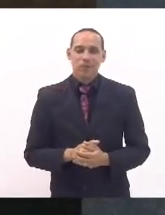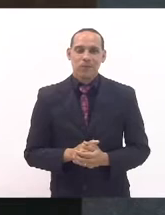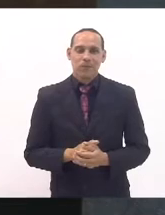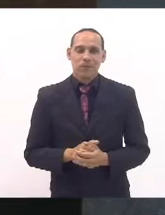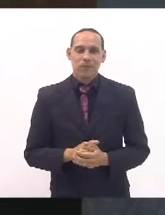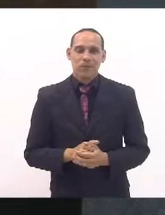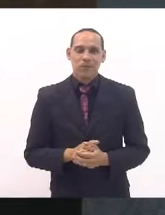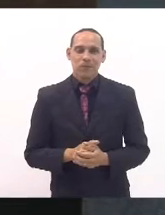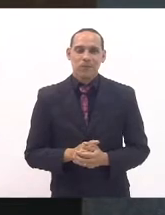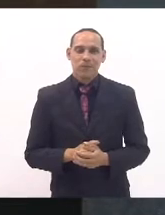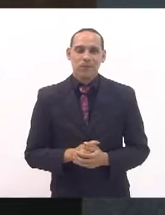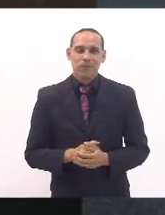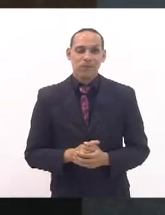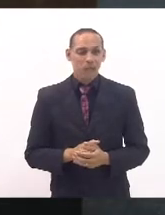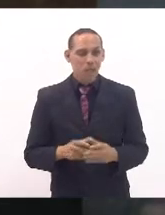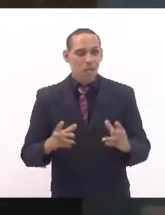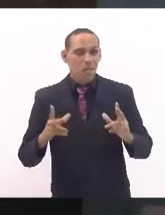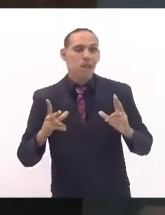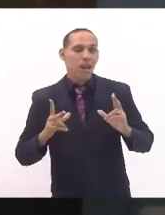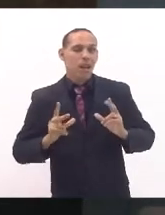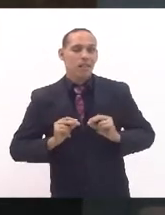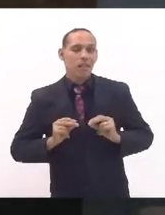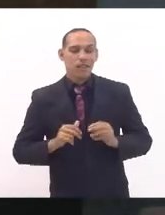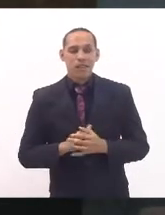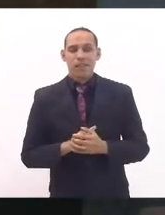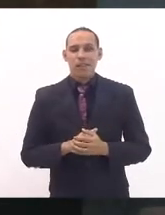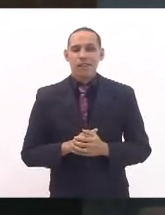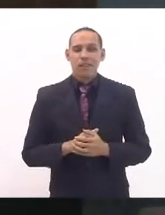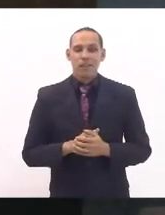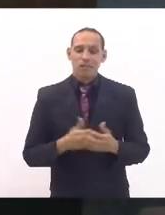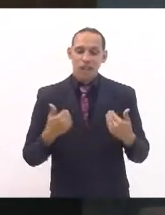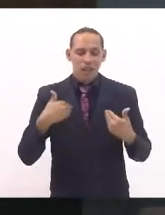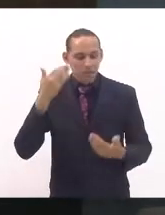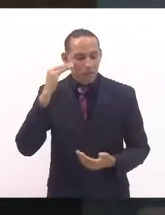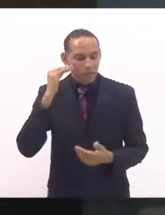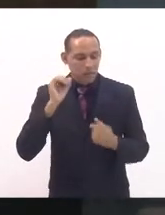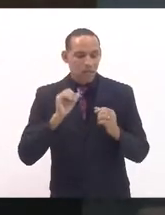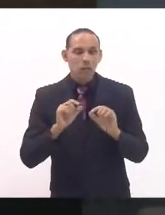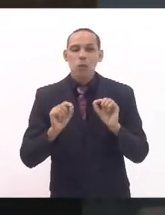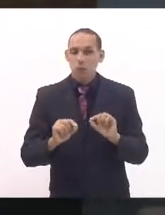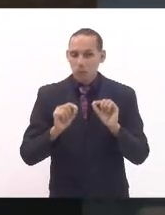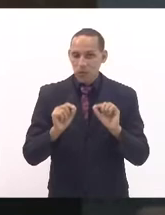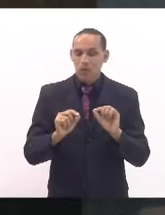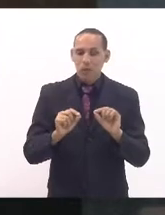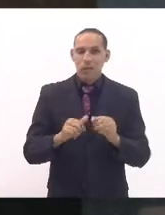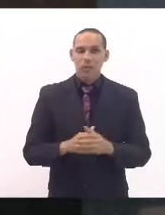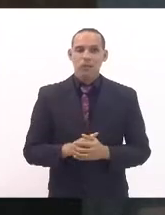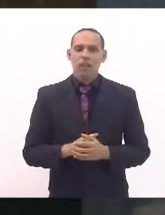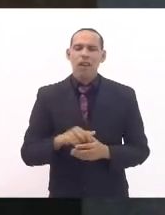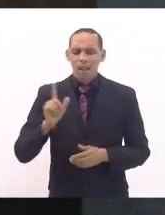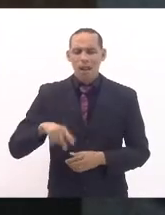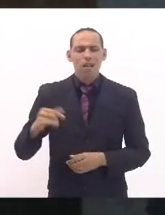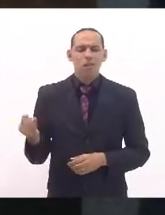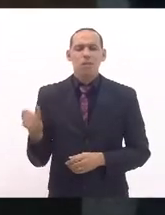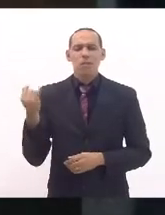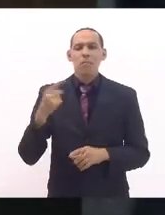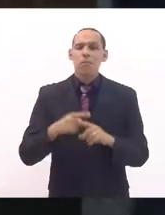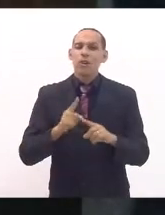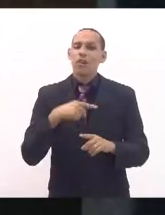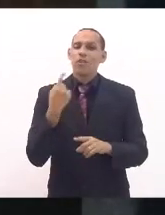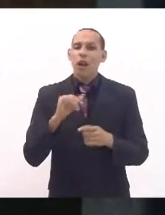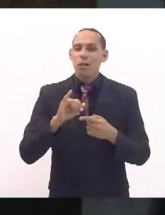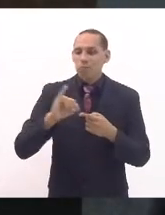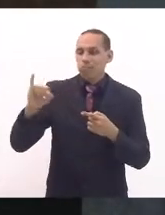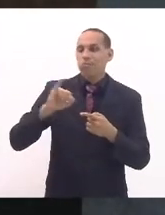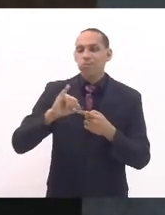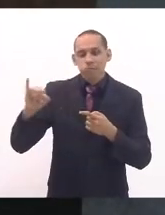é de mérito, no meu entendimento, importantíssimo, porque somos importadores